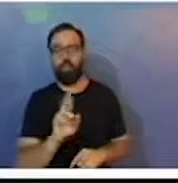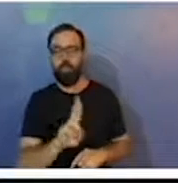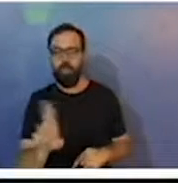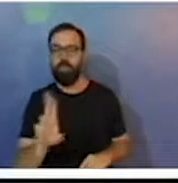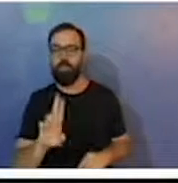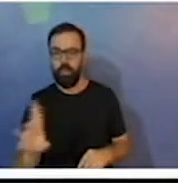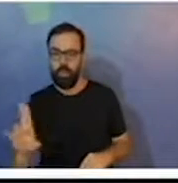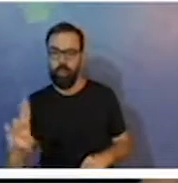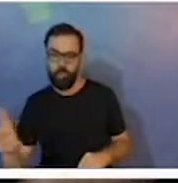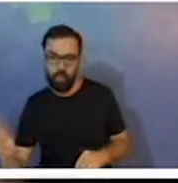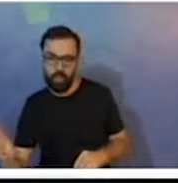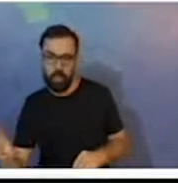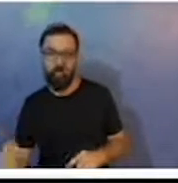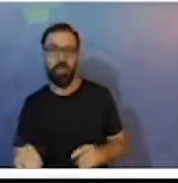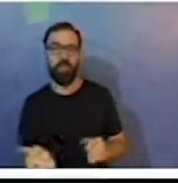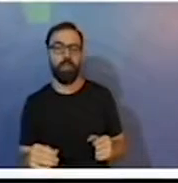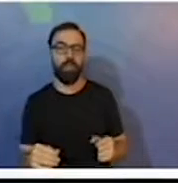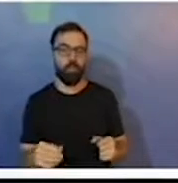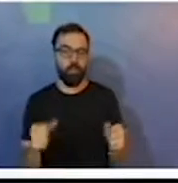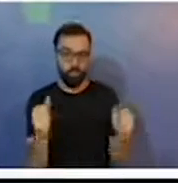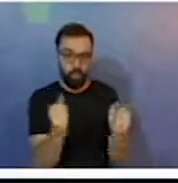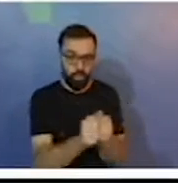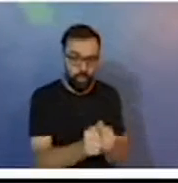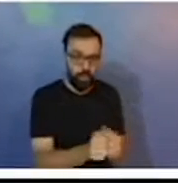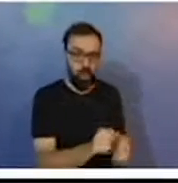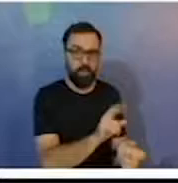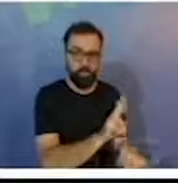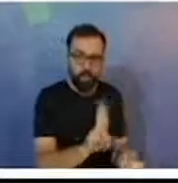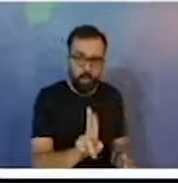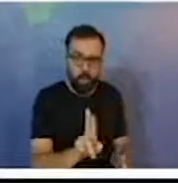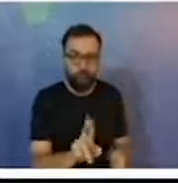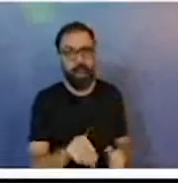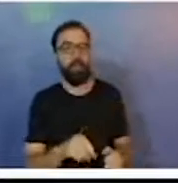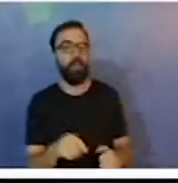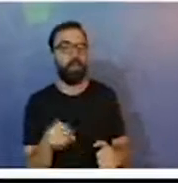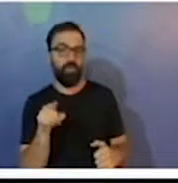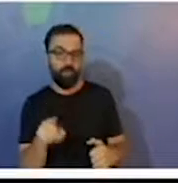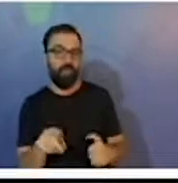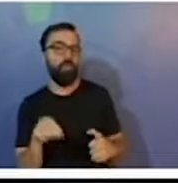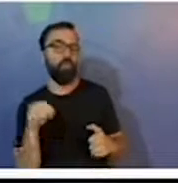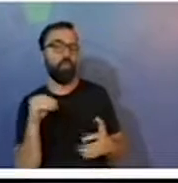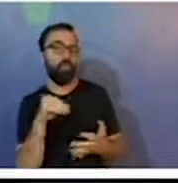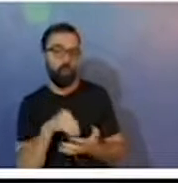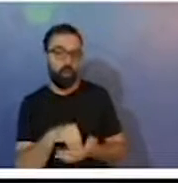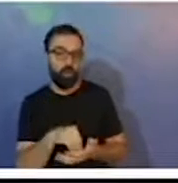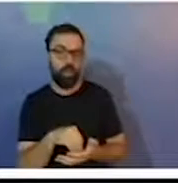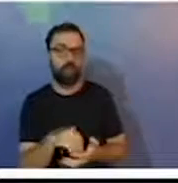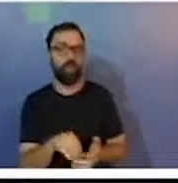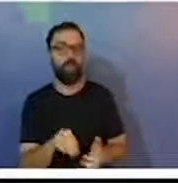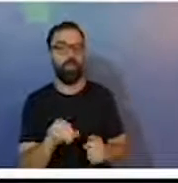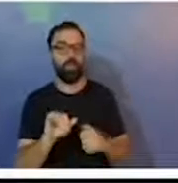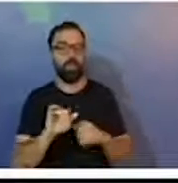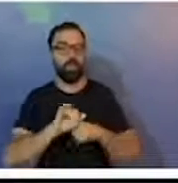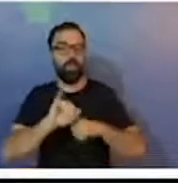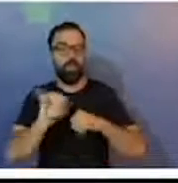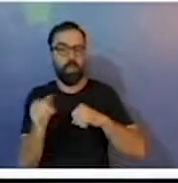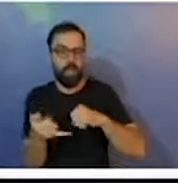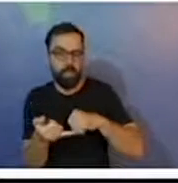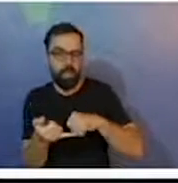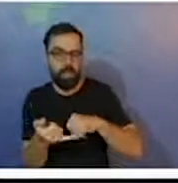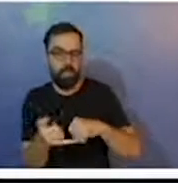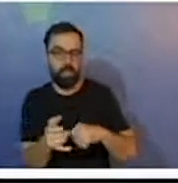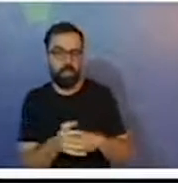para cada um é tão Releia e para cada um dos materiais você vai dar um adjetivo